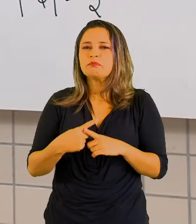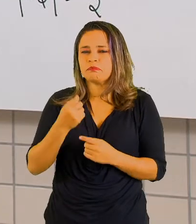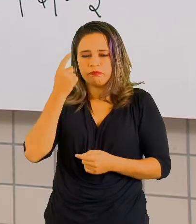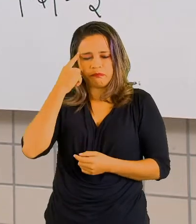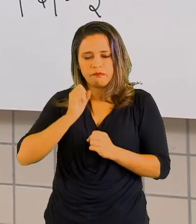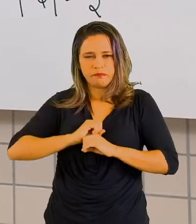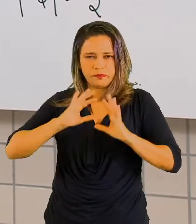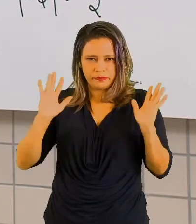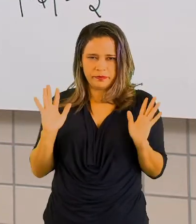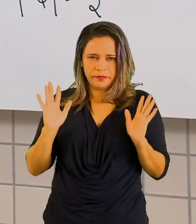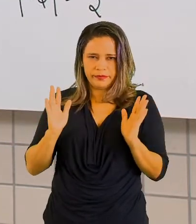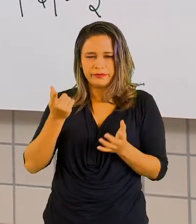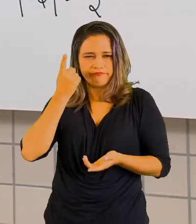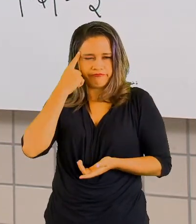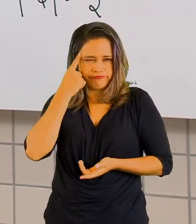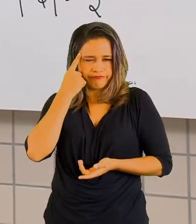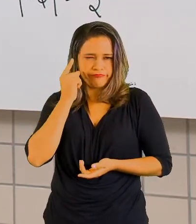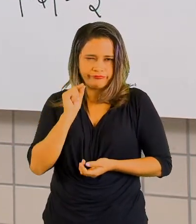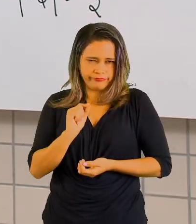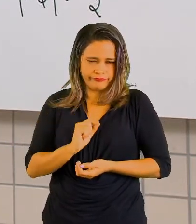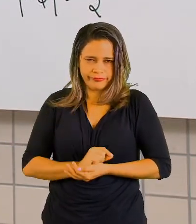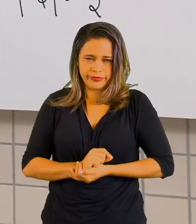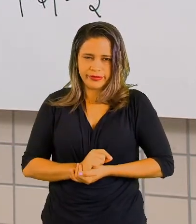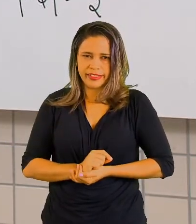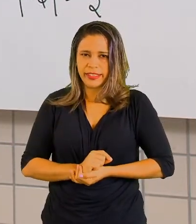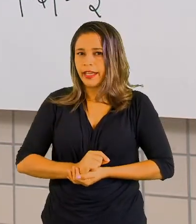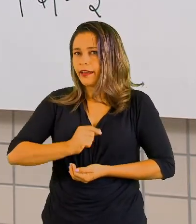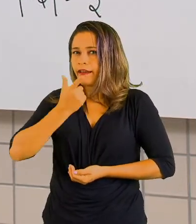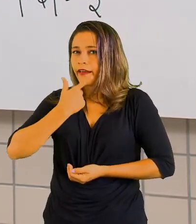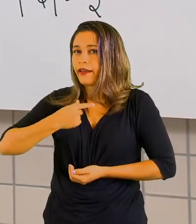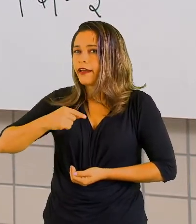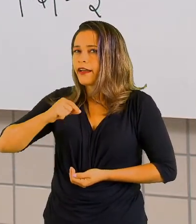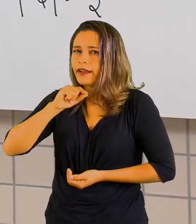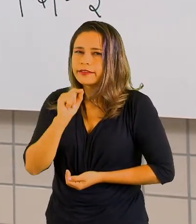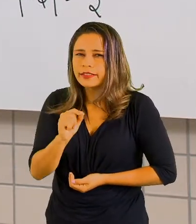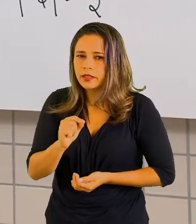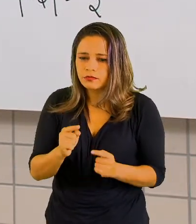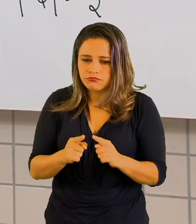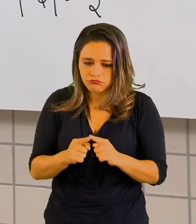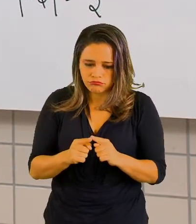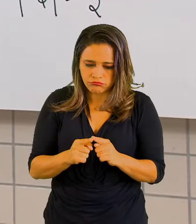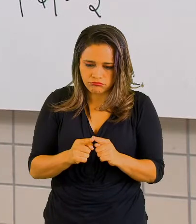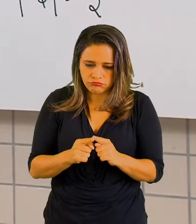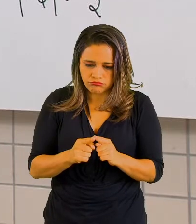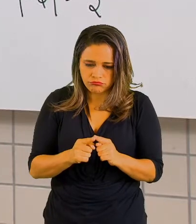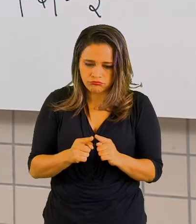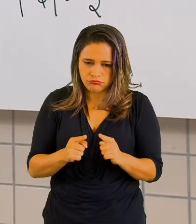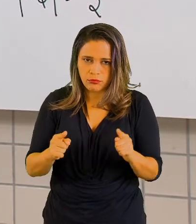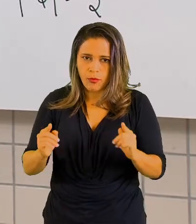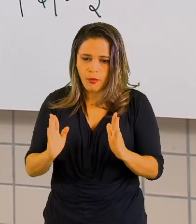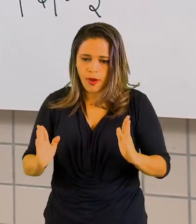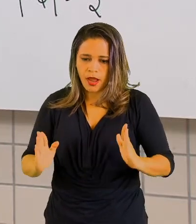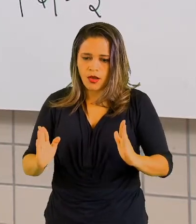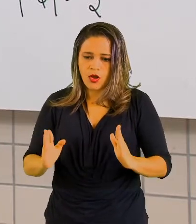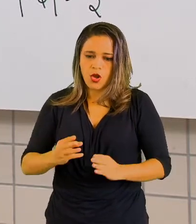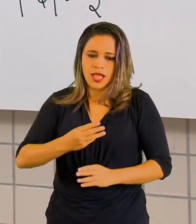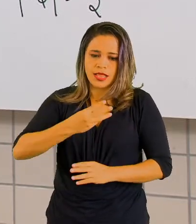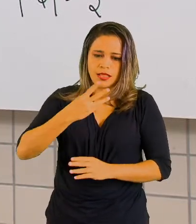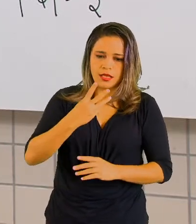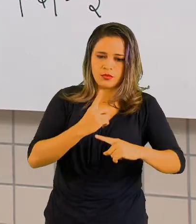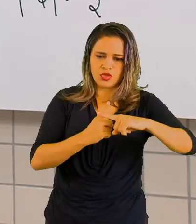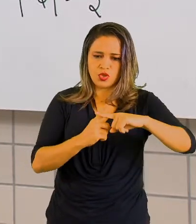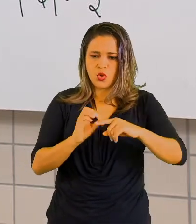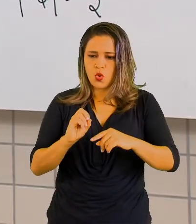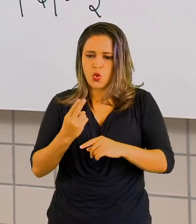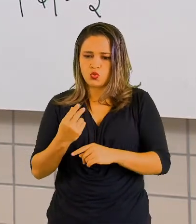pensar o seguinte. Quem tem o maior módulo? 3 positivo ou 7 negativo? Ou